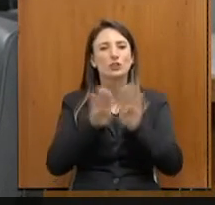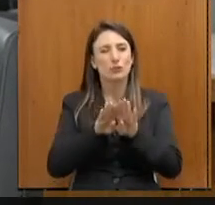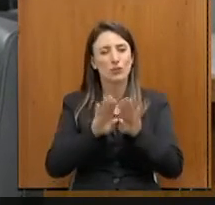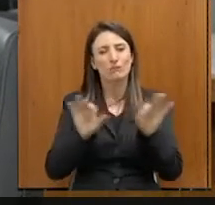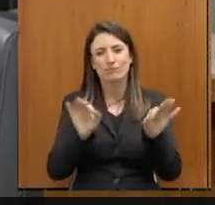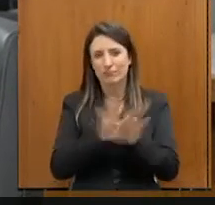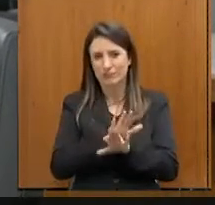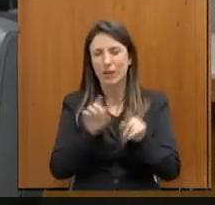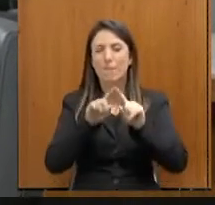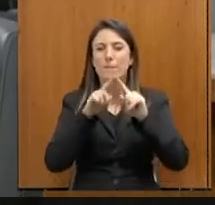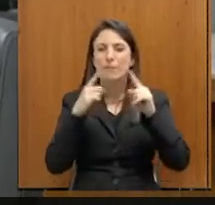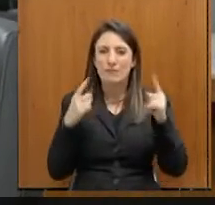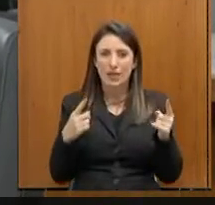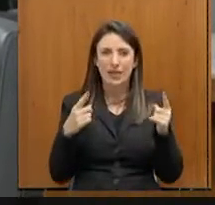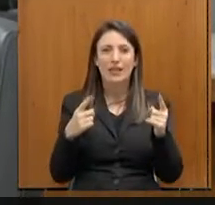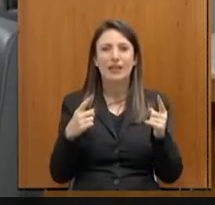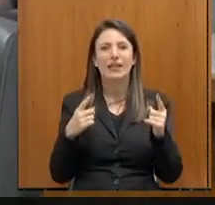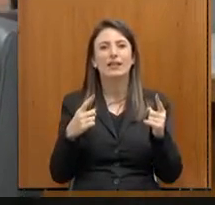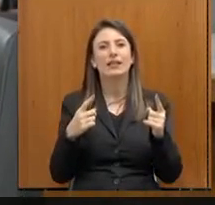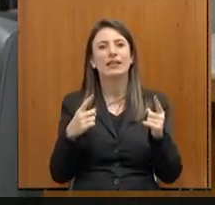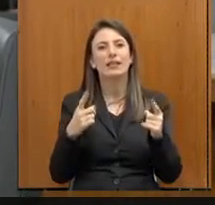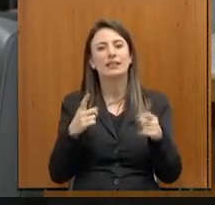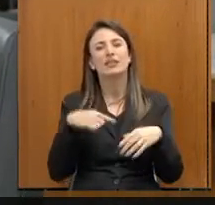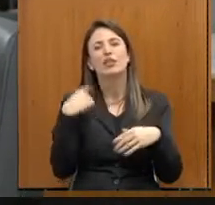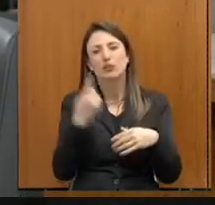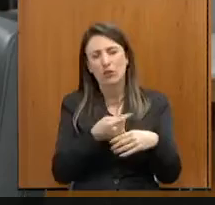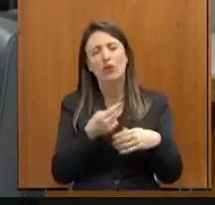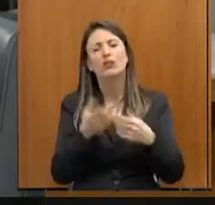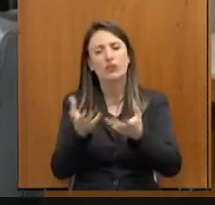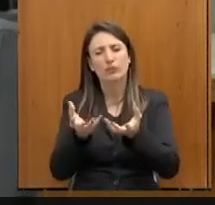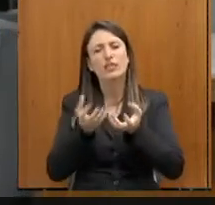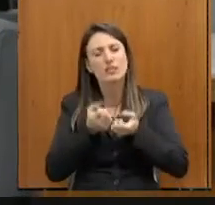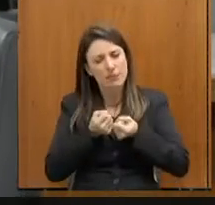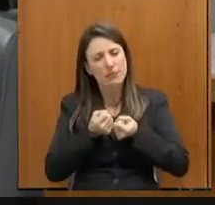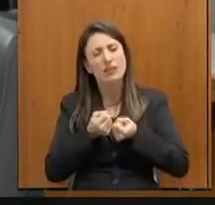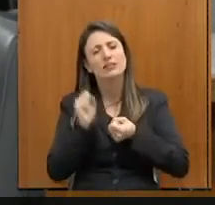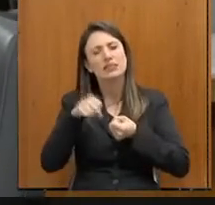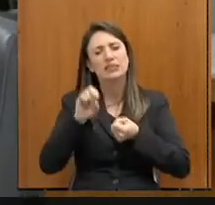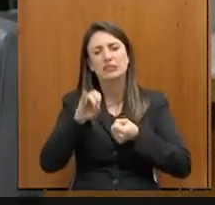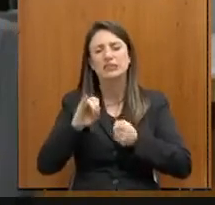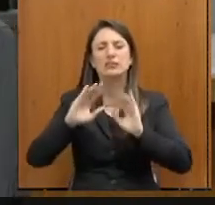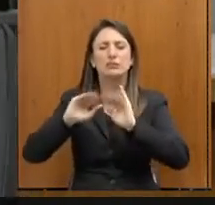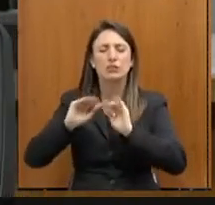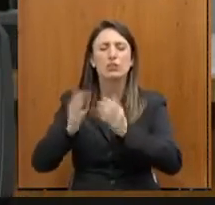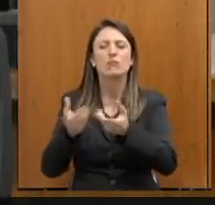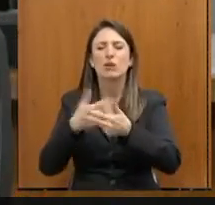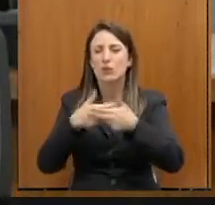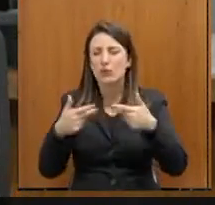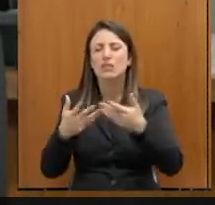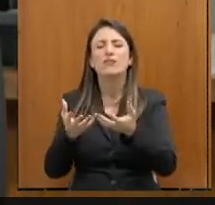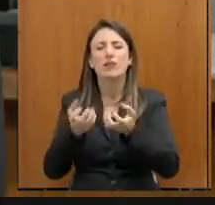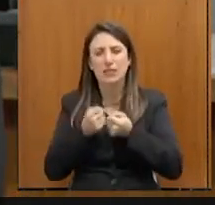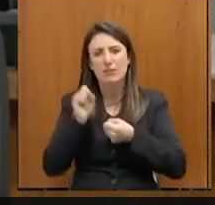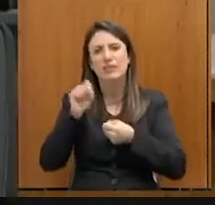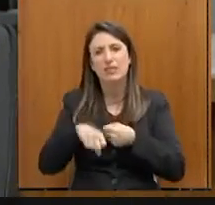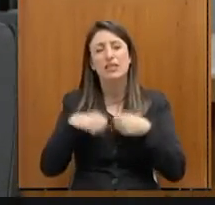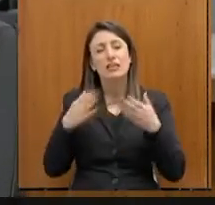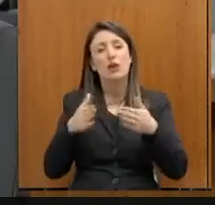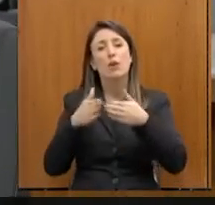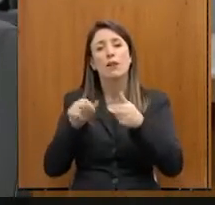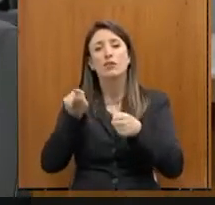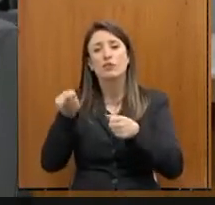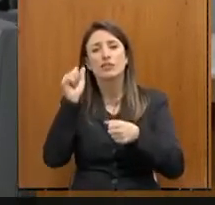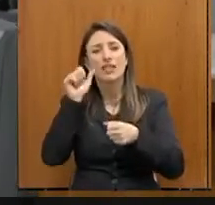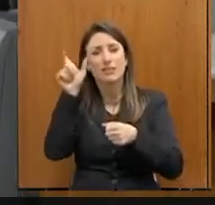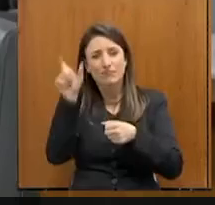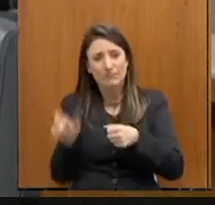deixar de nos portarmos a receber os clientes então eu peço né que a senhora EA todos os demais deputados